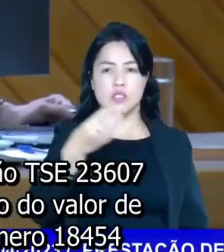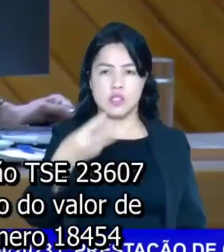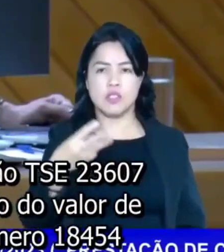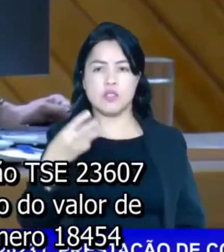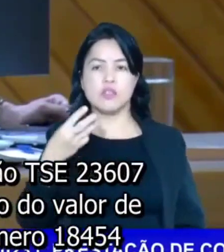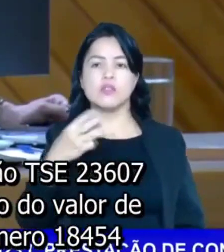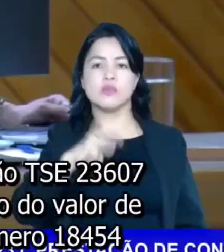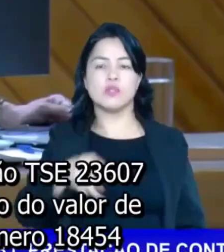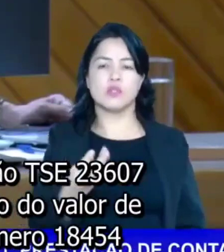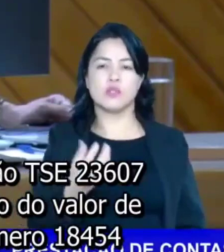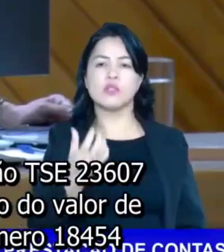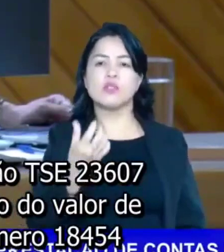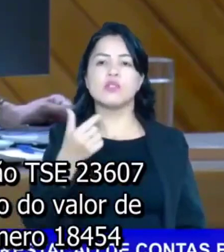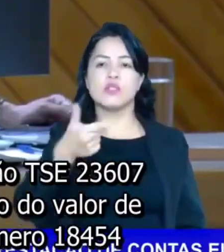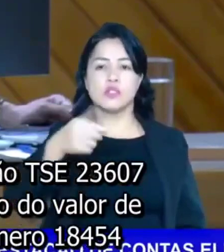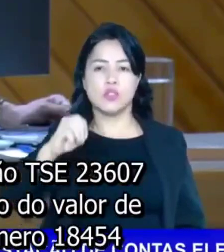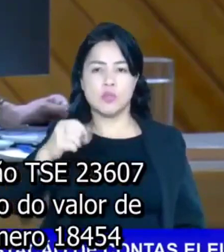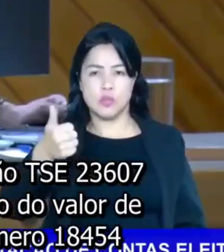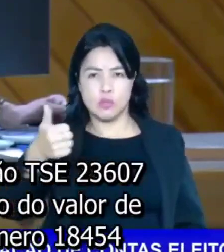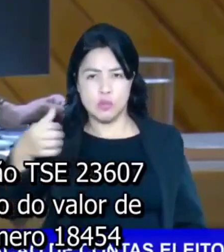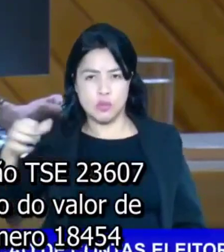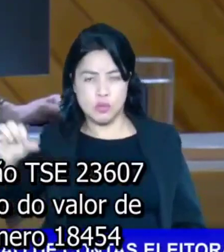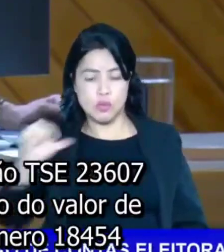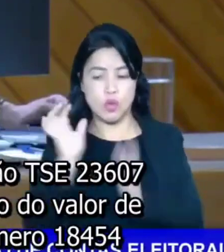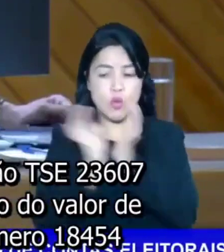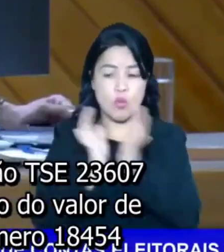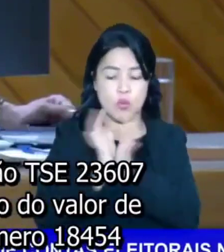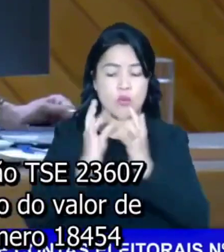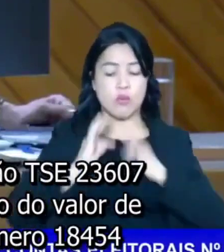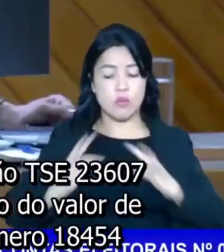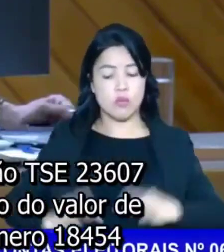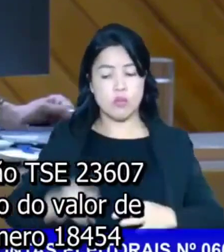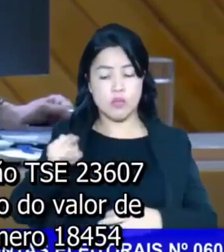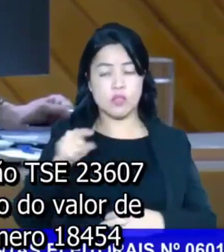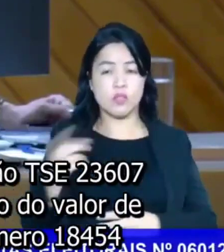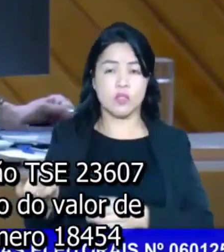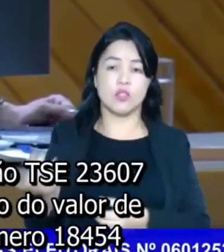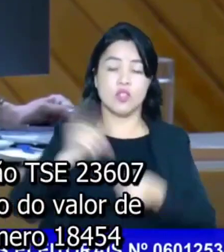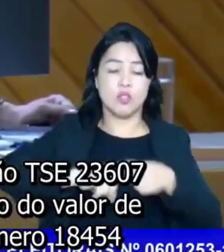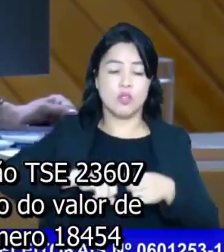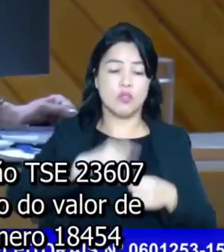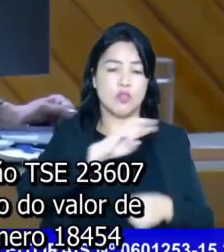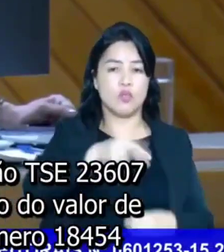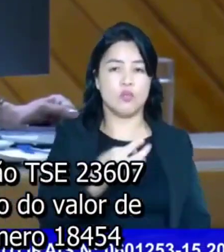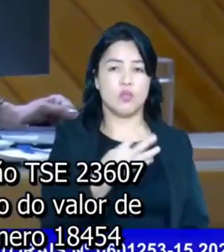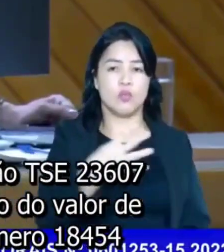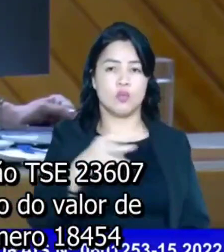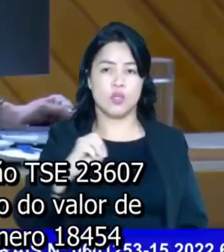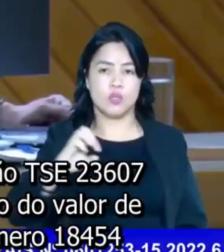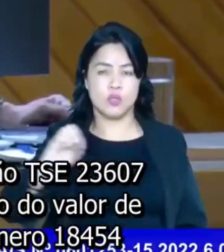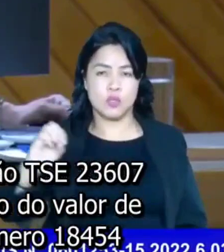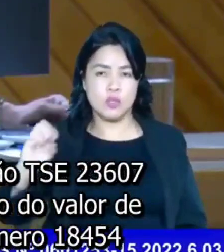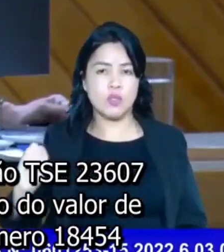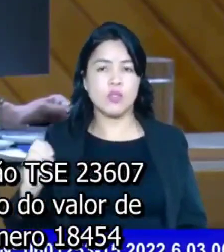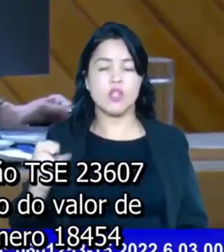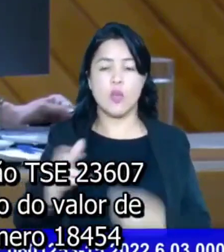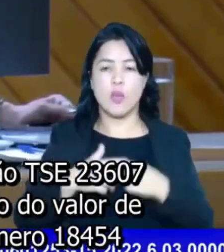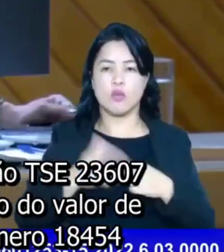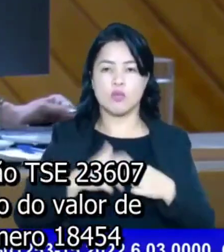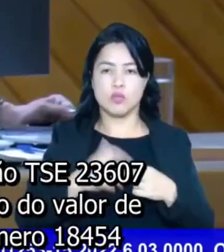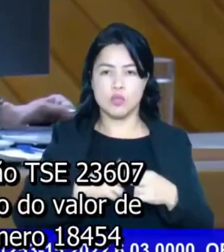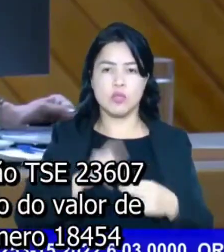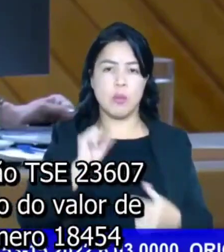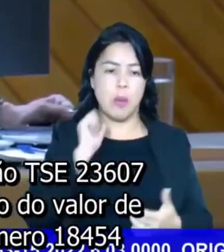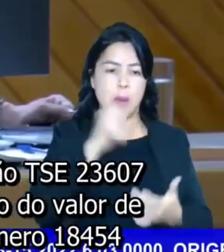23.607/2019. Então, o órgão técnico sugeriu a devolução do valor de R$ 2.400, utilizados para pagar a nota fiscal